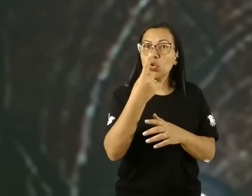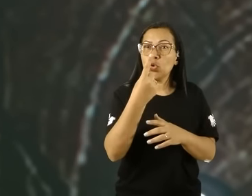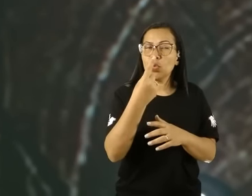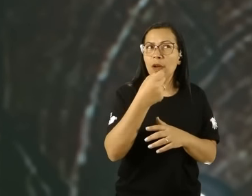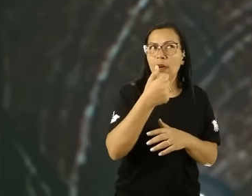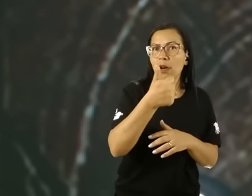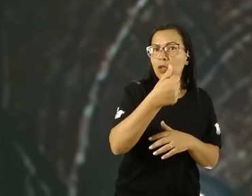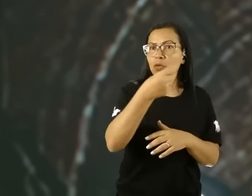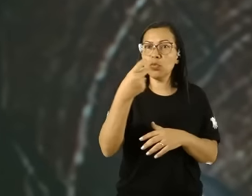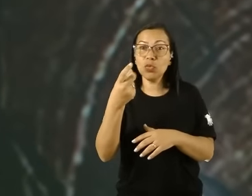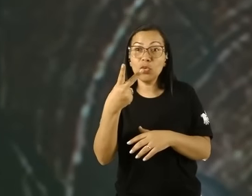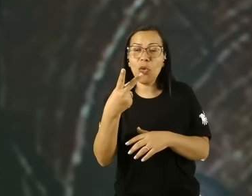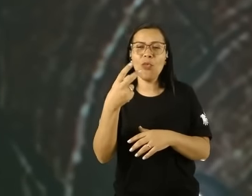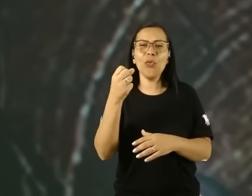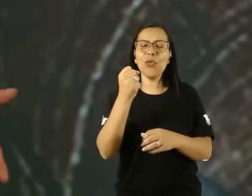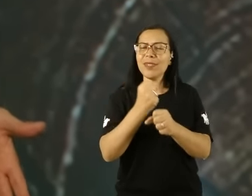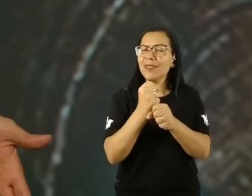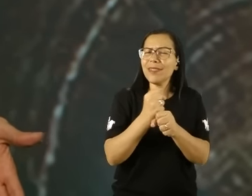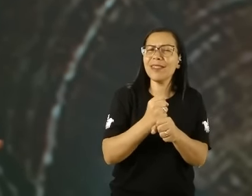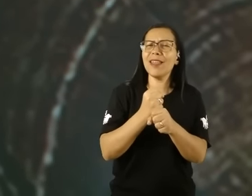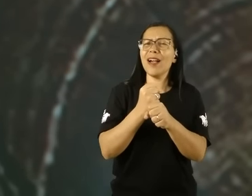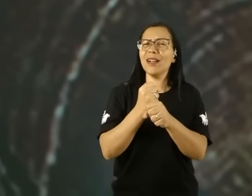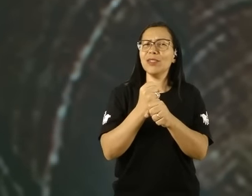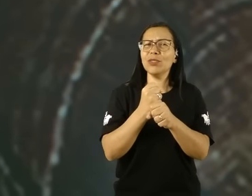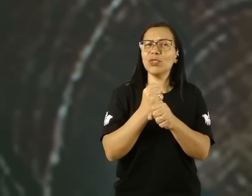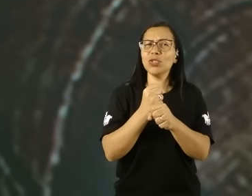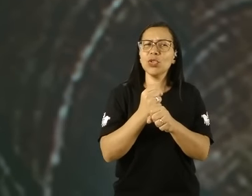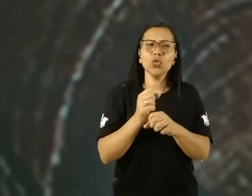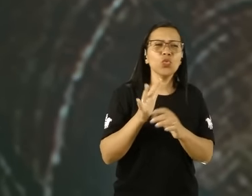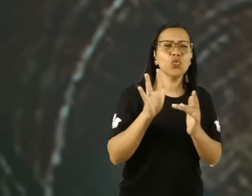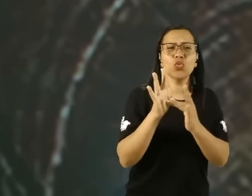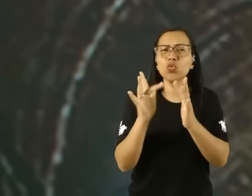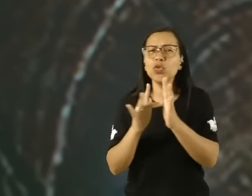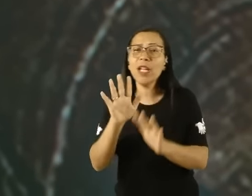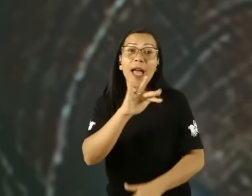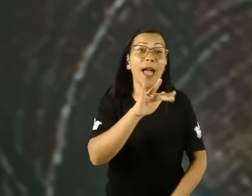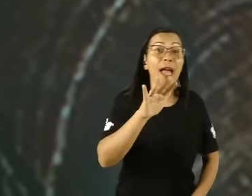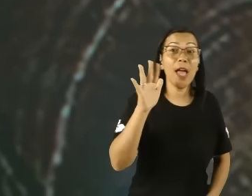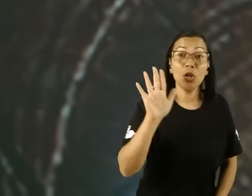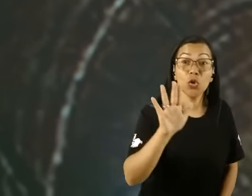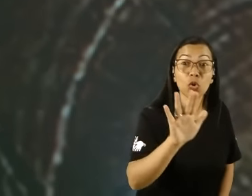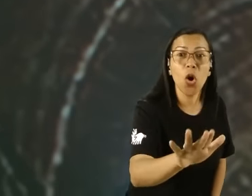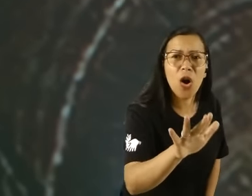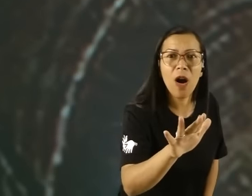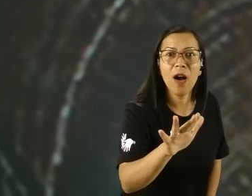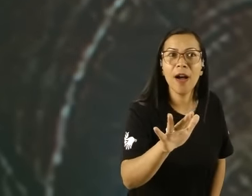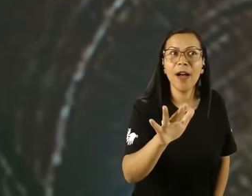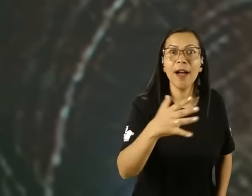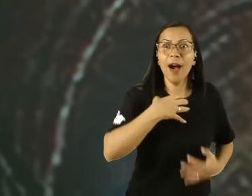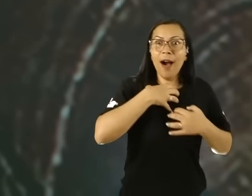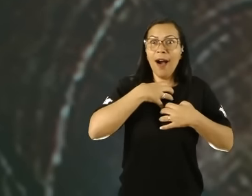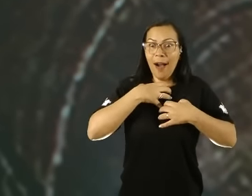Eles viram um cego, Bartimeu, sentado à porta de Jericó, gritando, Jesus, filho de Davi, tem compaixão de